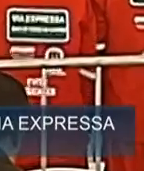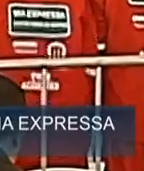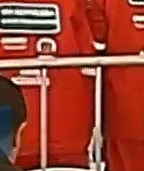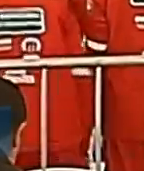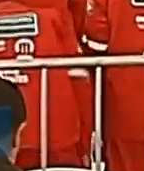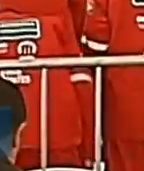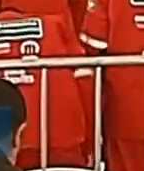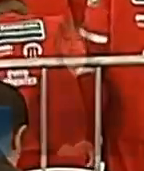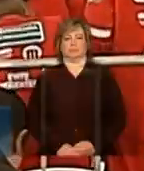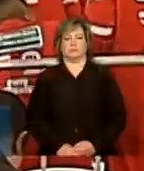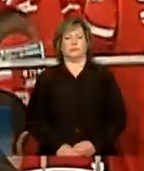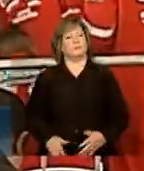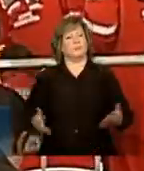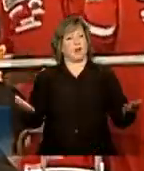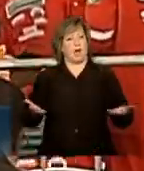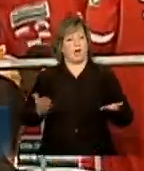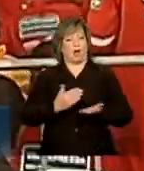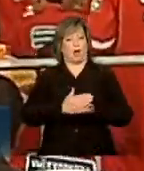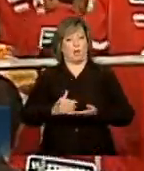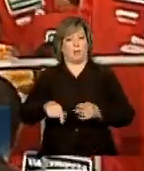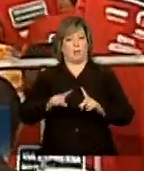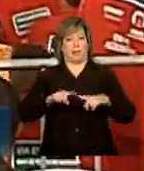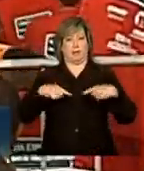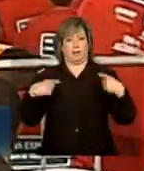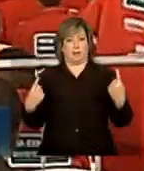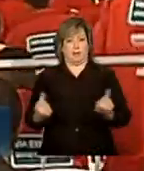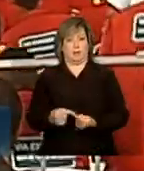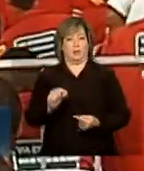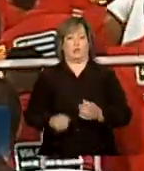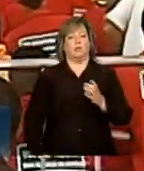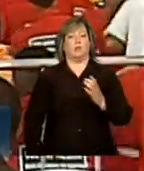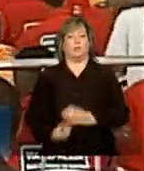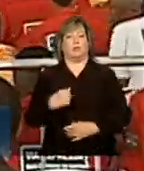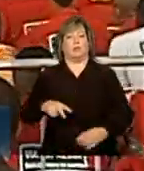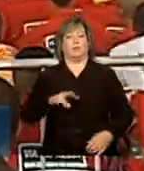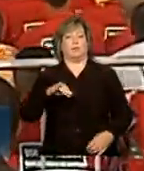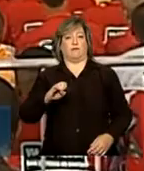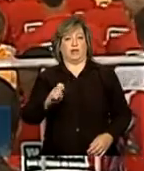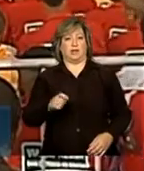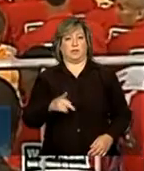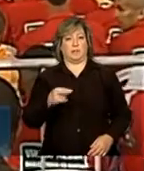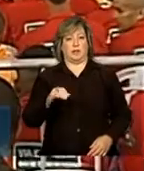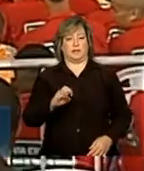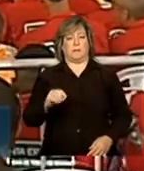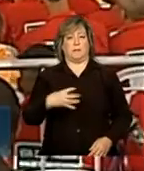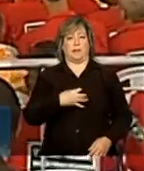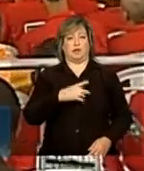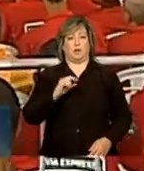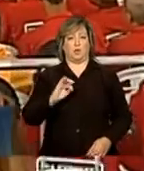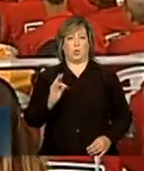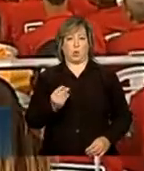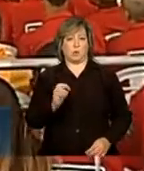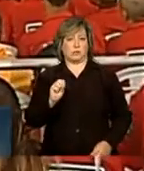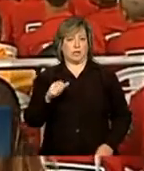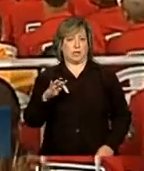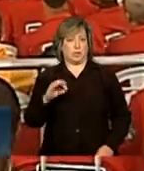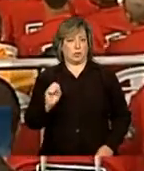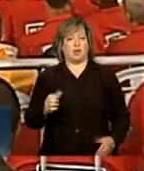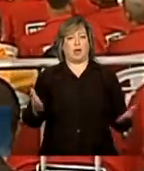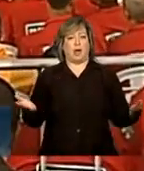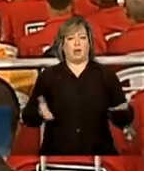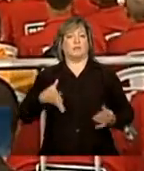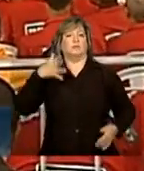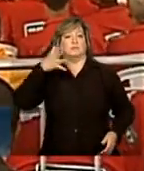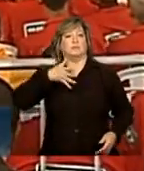Dando início à cerimônia de inauguração da Via Expressa Bahia de Todos os Santos, ouviremos neste momento as palavras de boas-vindas do senhor